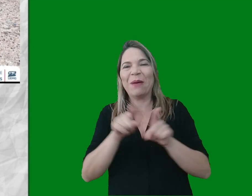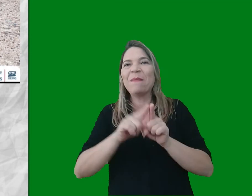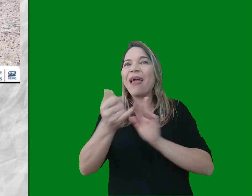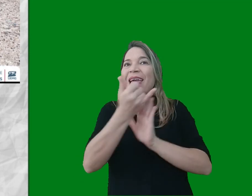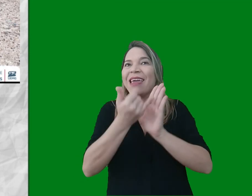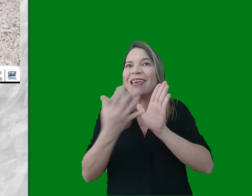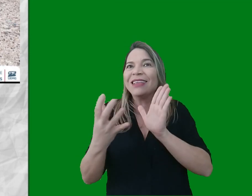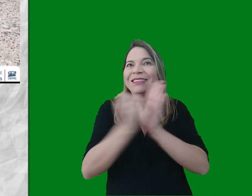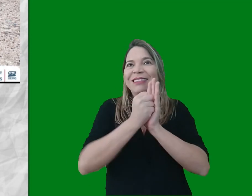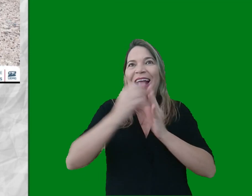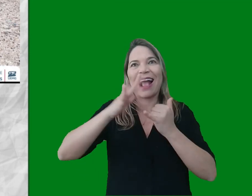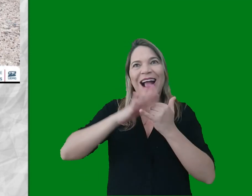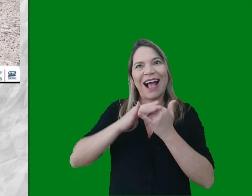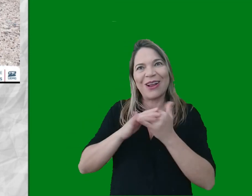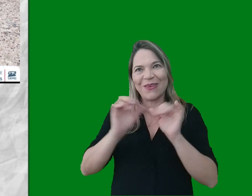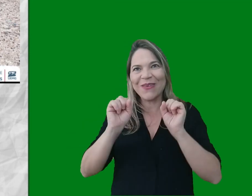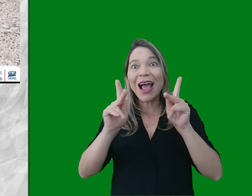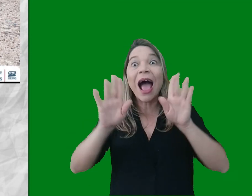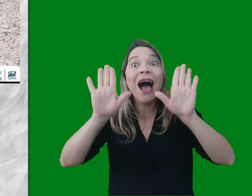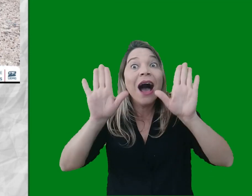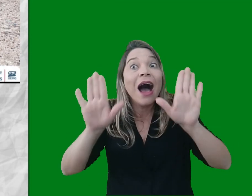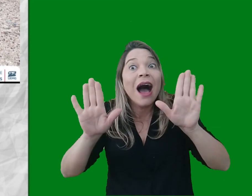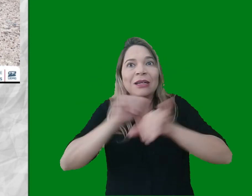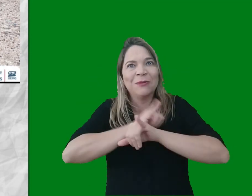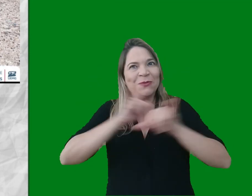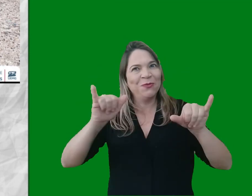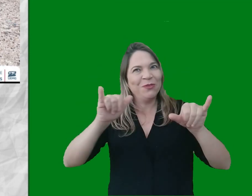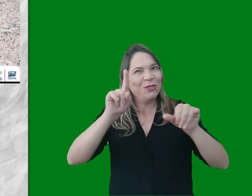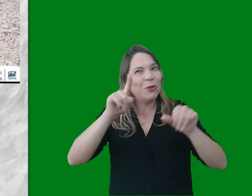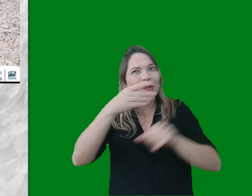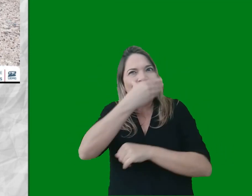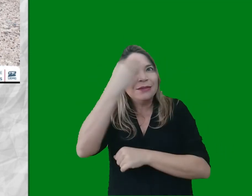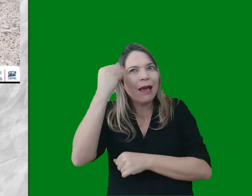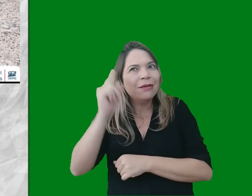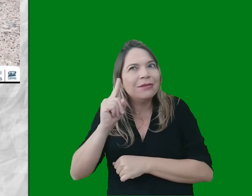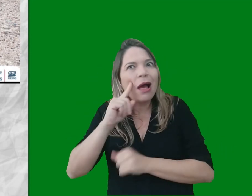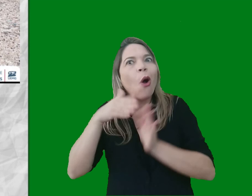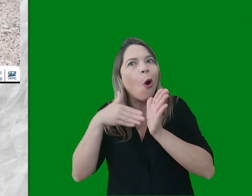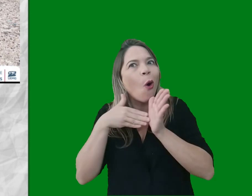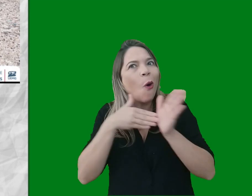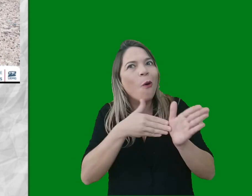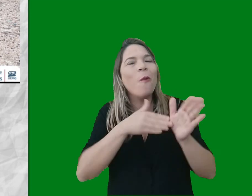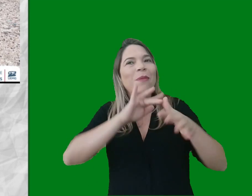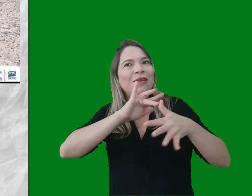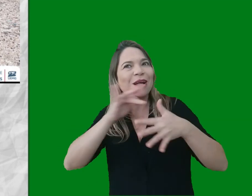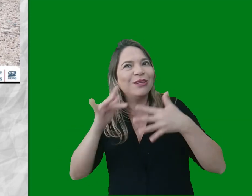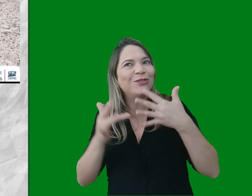nosso canal. Ok? Mais uma coisa. Não se esqueça de nos acompanhar nas redes